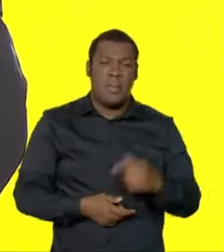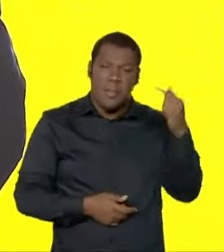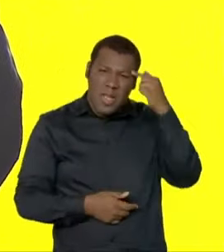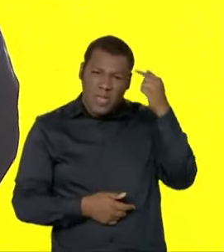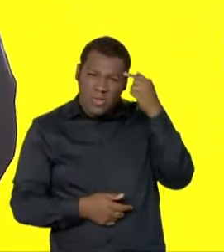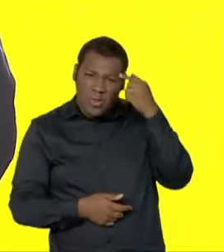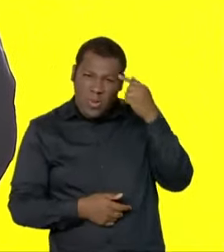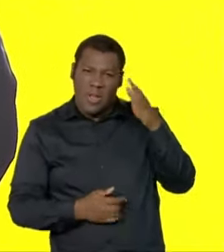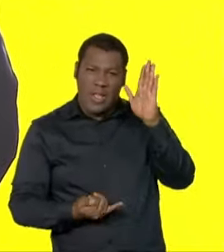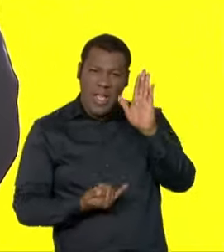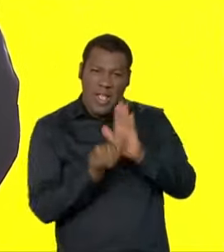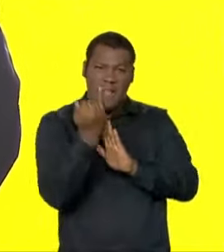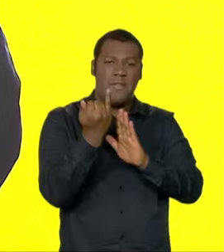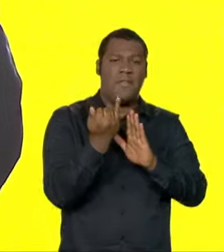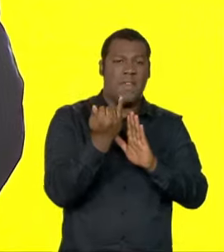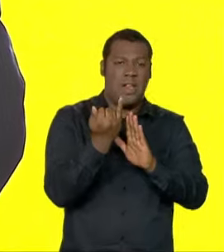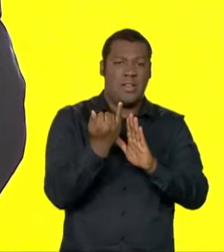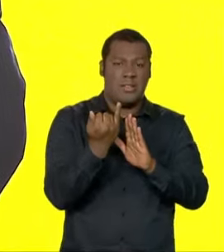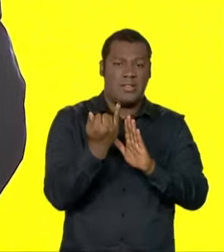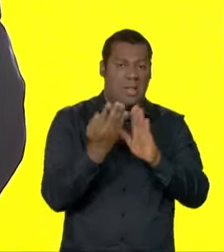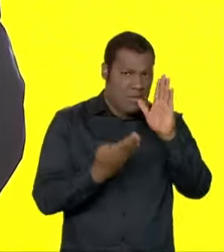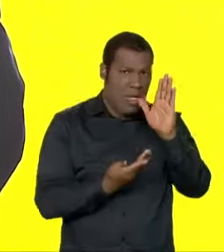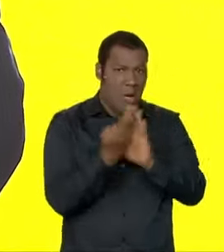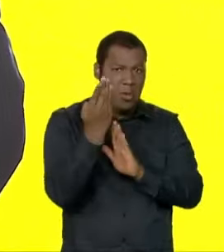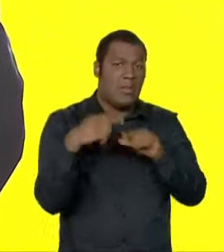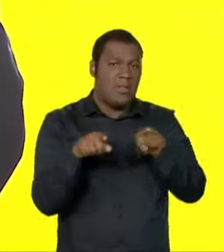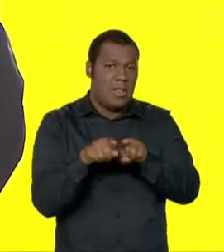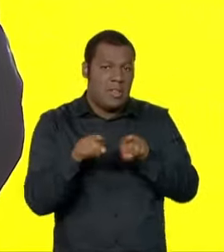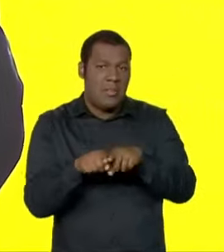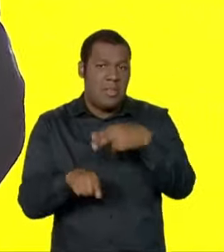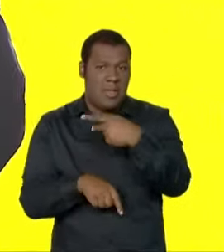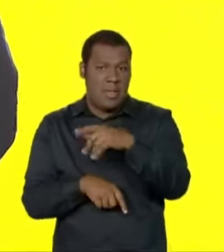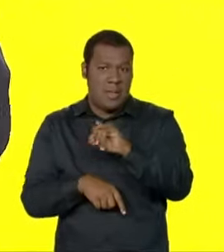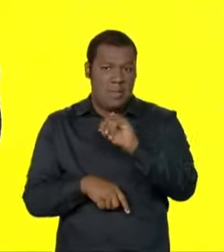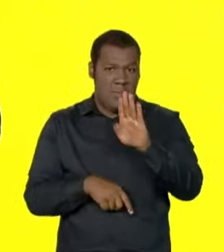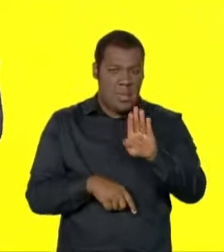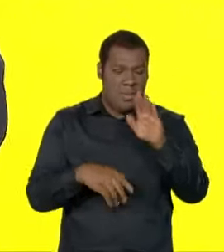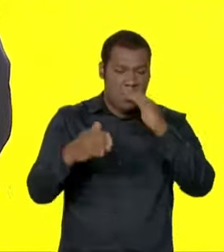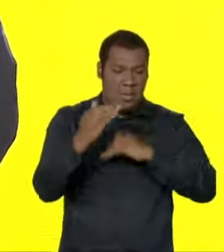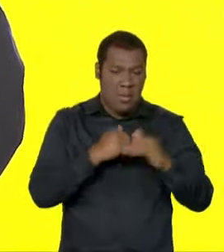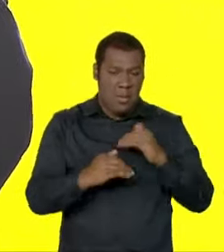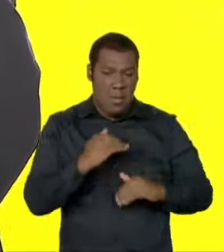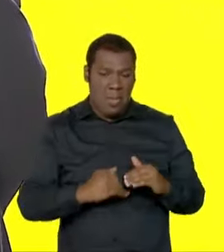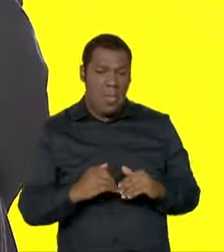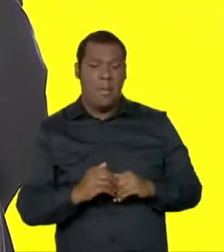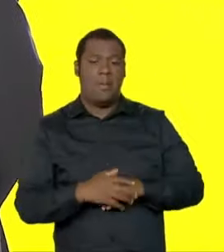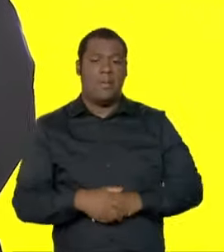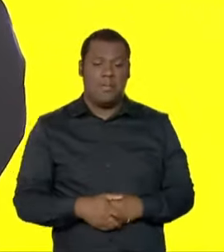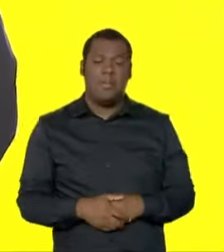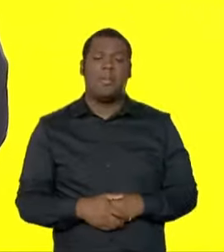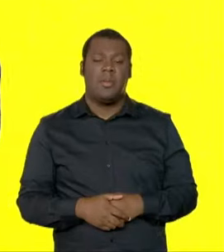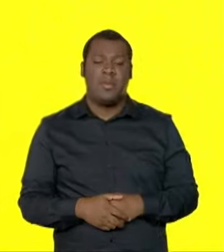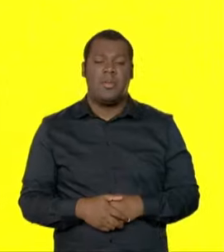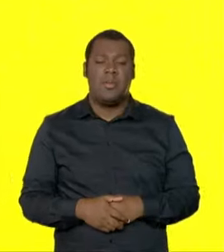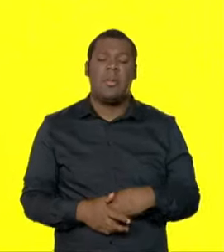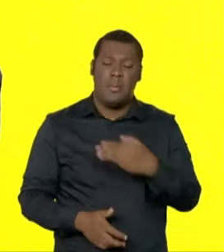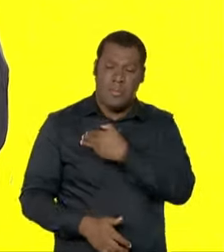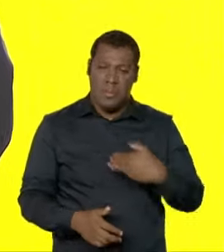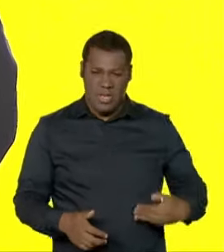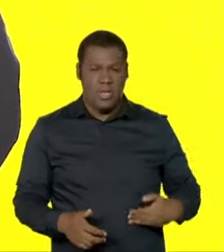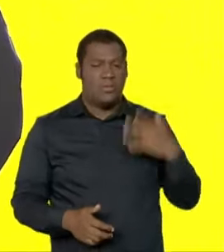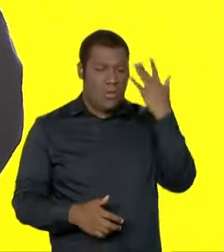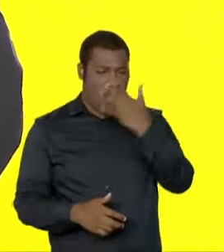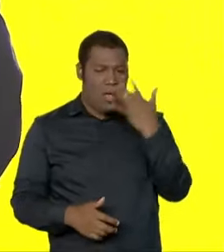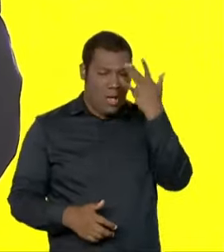crescimento ruim do PIB e um juros muito elevado. O ministro Haddad lembra bem disso. E mesmo com juros elevados, a